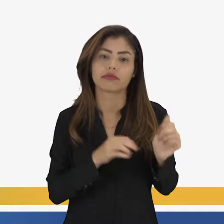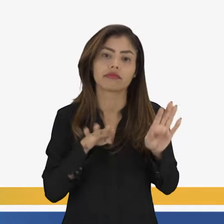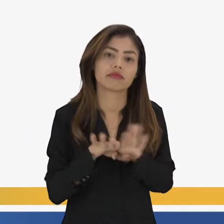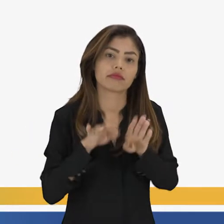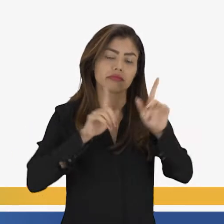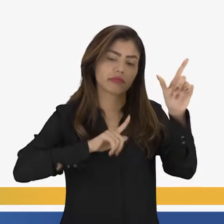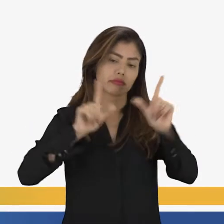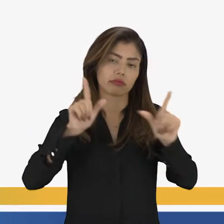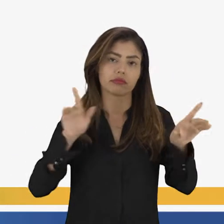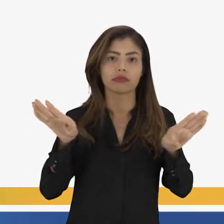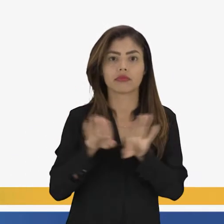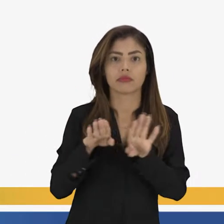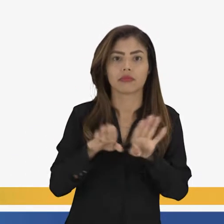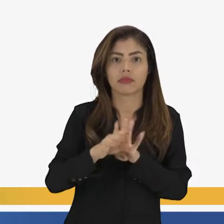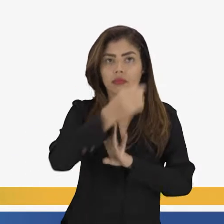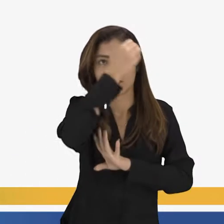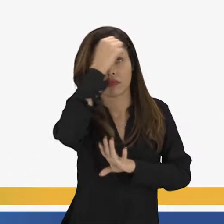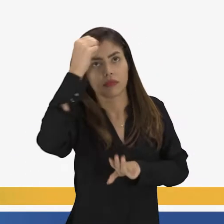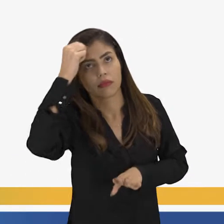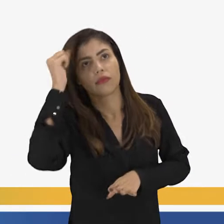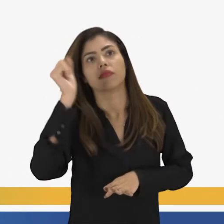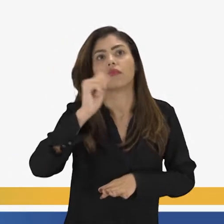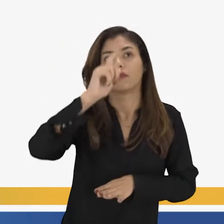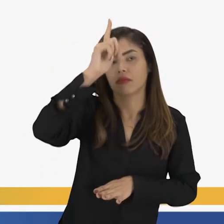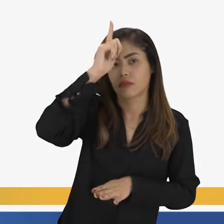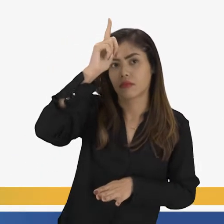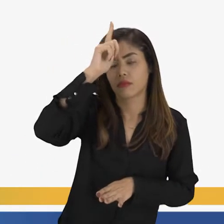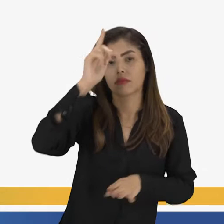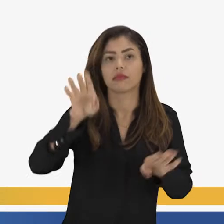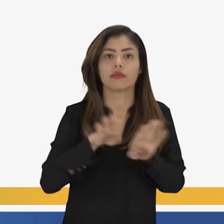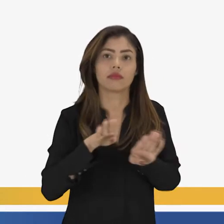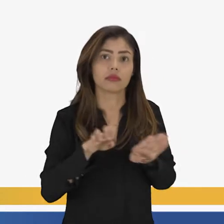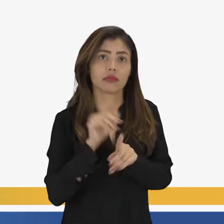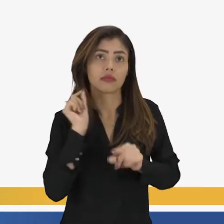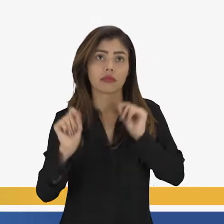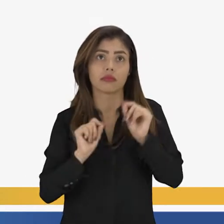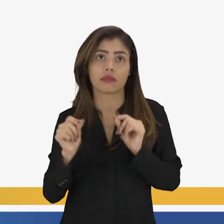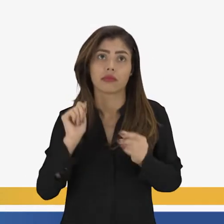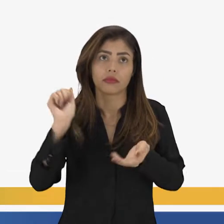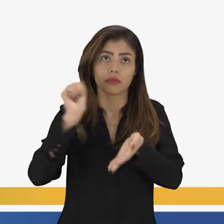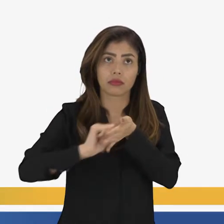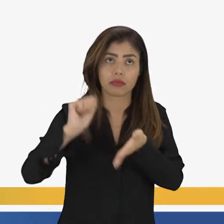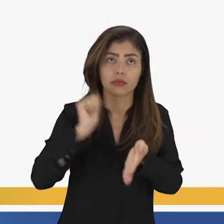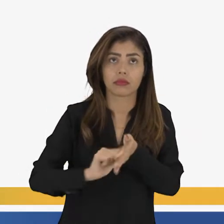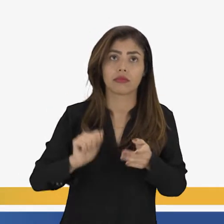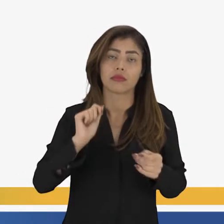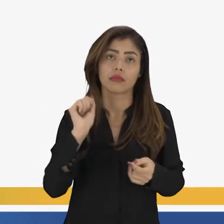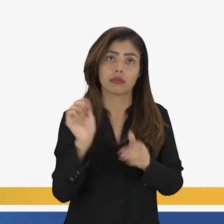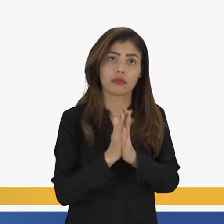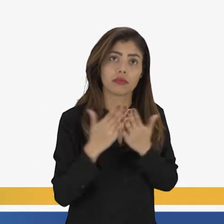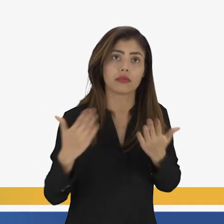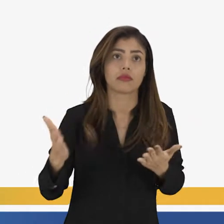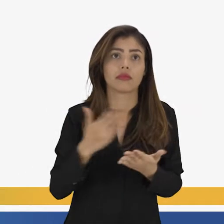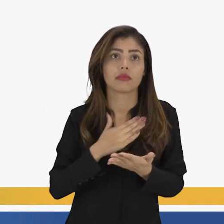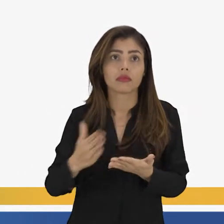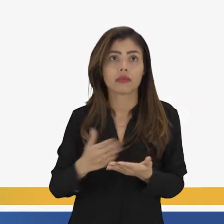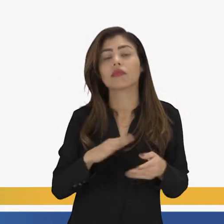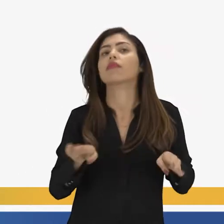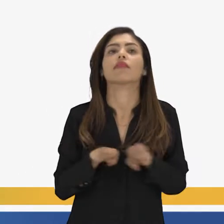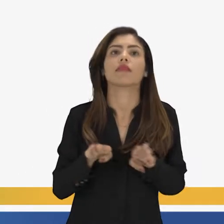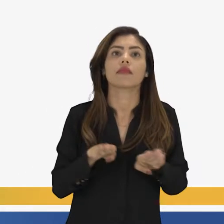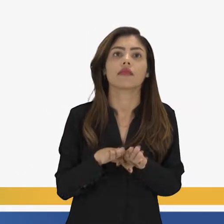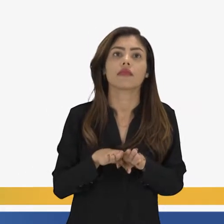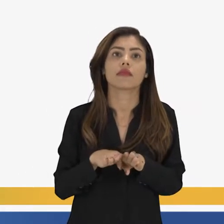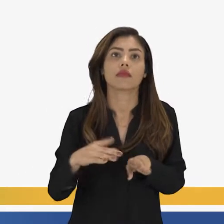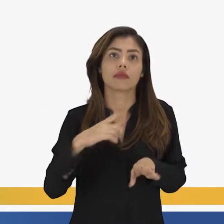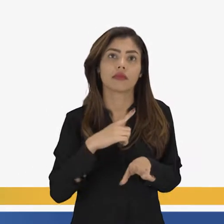na tela. Os sociólogos alemães, que nós já falamos antes, eles escreveram um livro chamado Dialética do Esclarecimento,